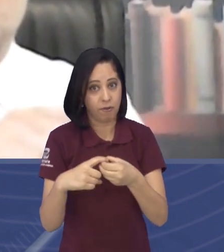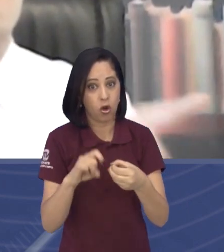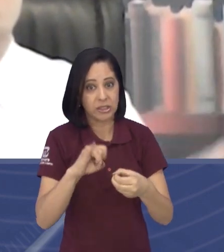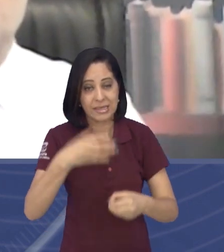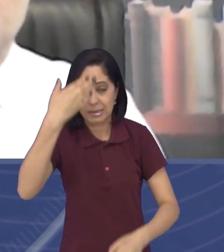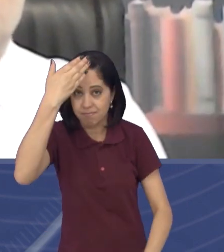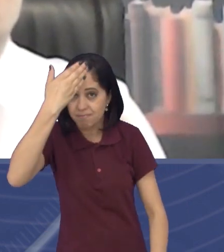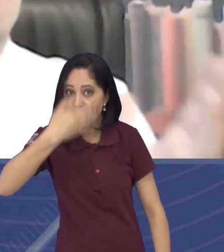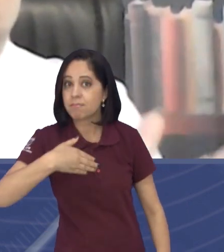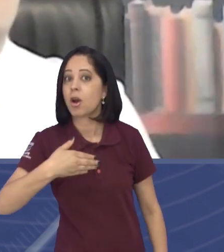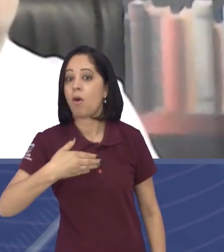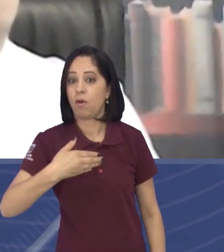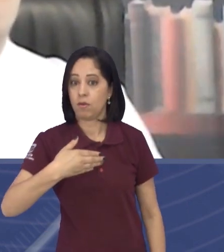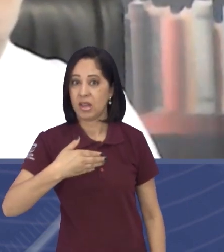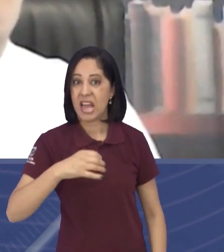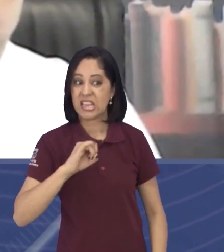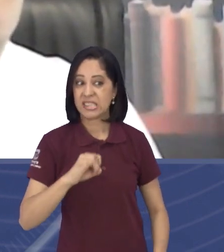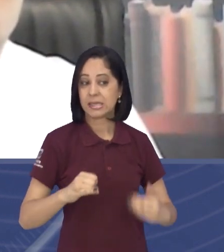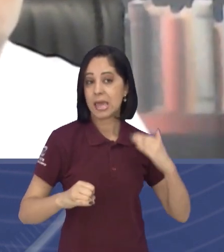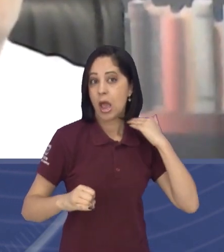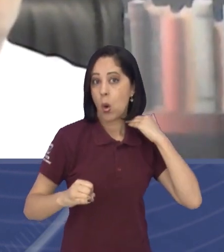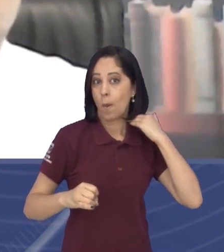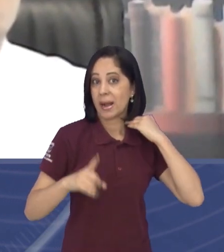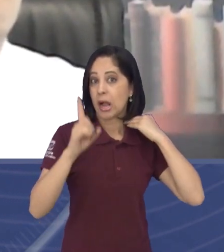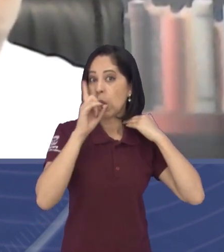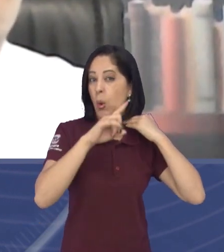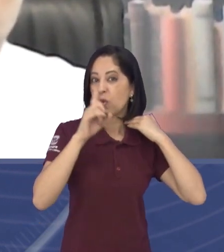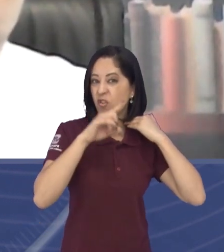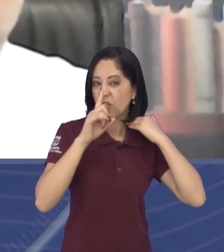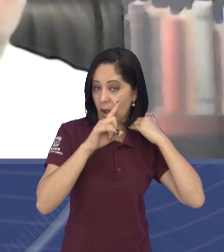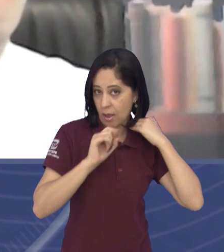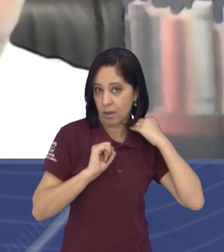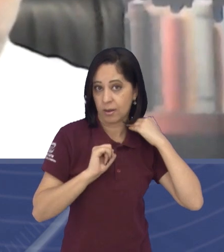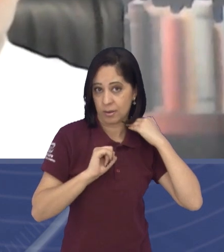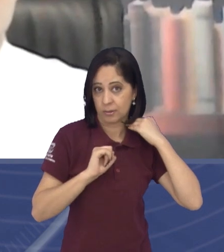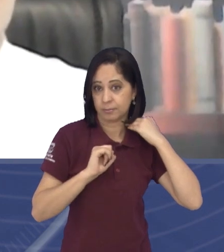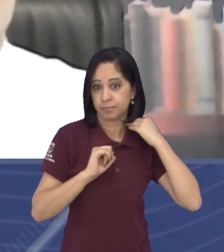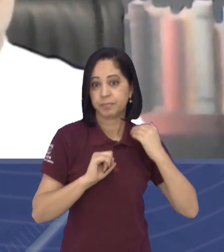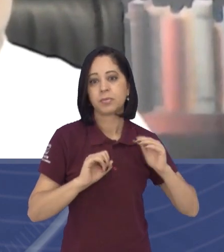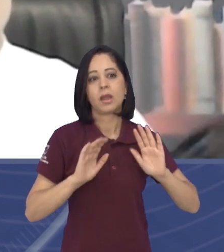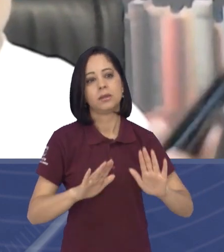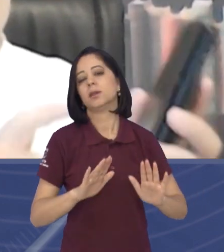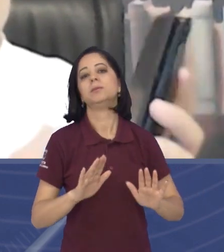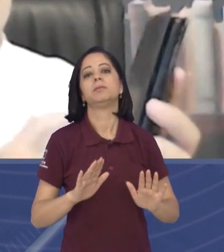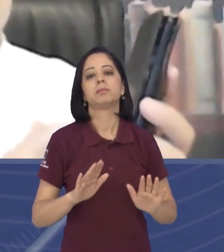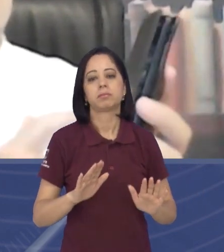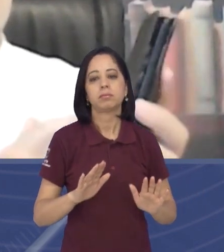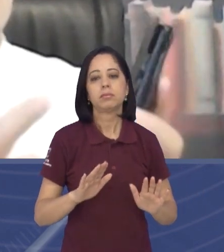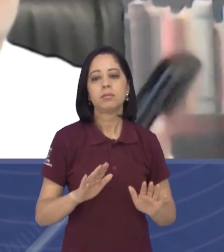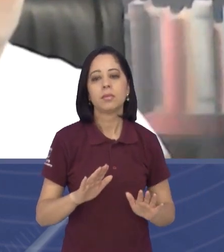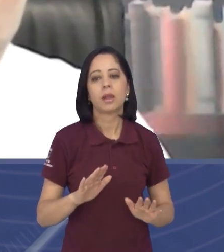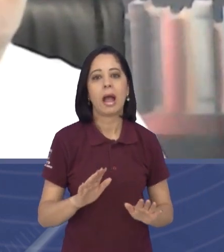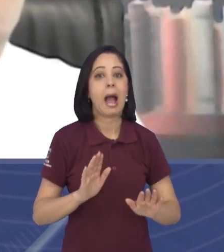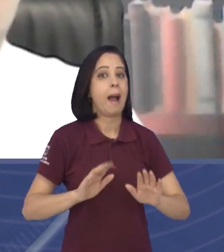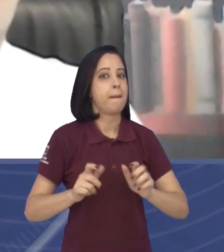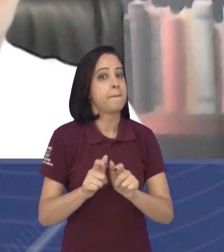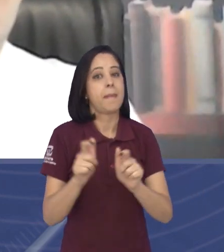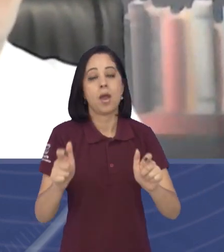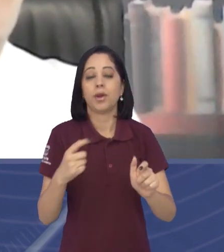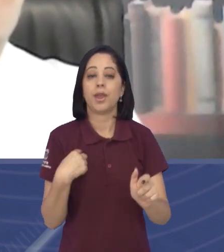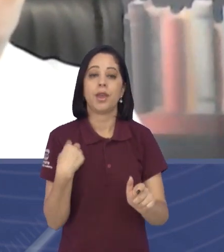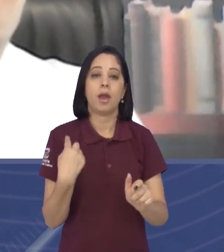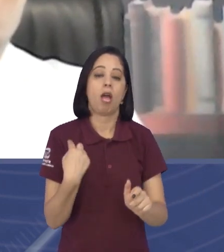exista um problema na instituição, no meio de pagamento. A maioria das vezes somos nós que colocamos o código,